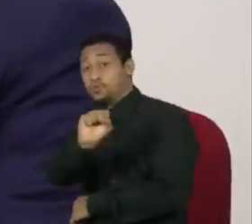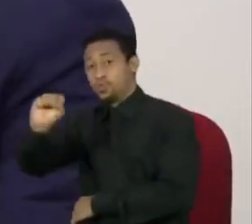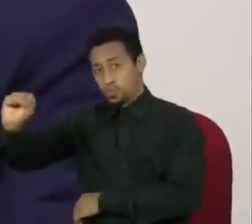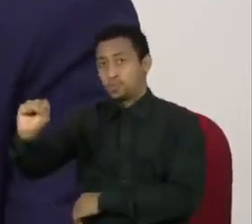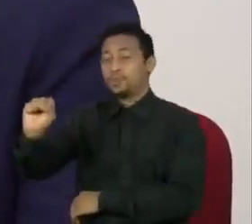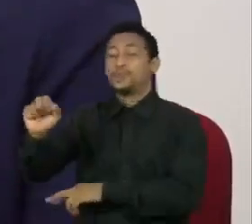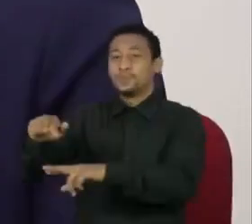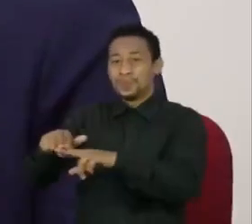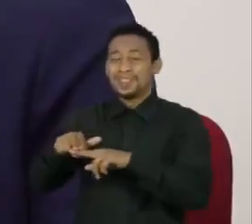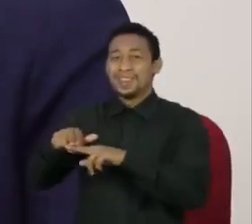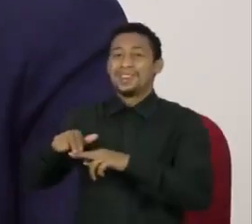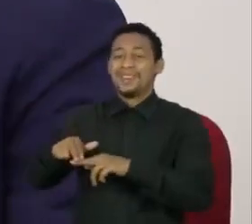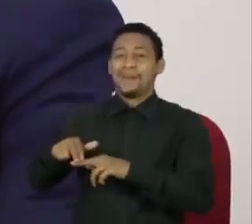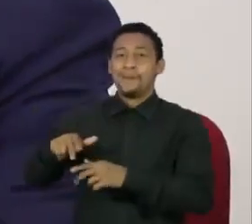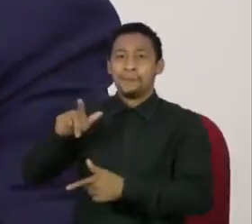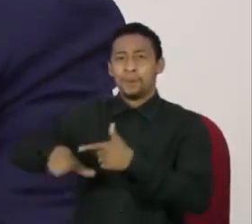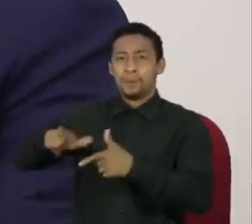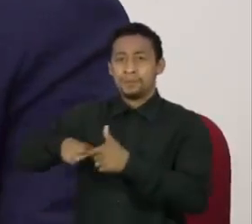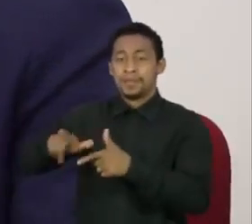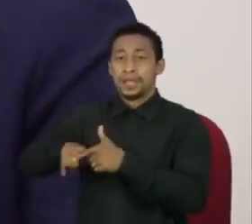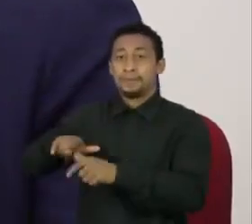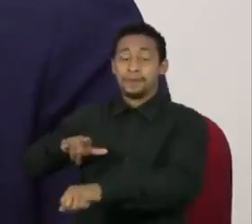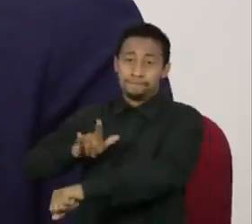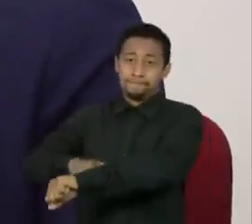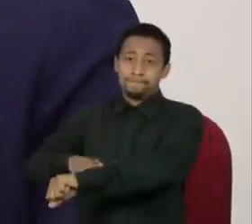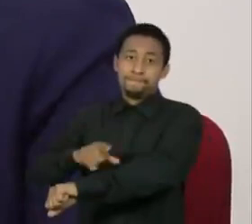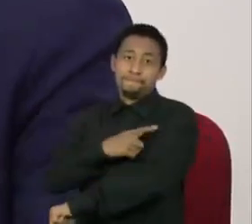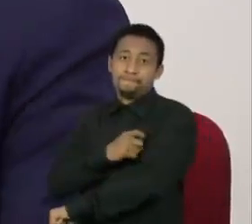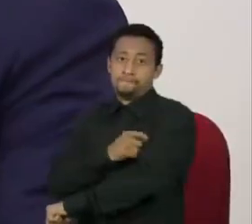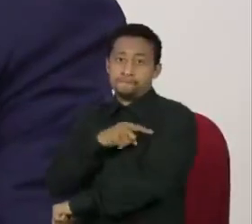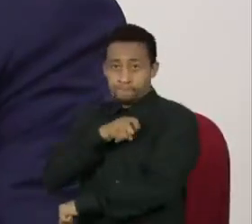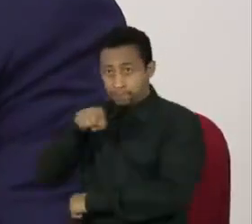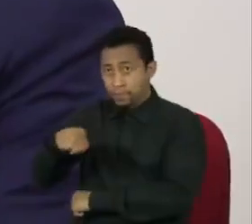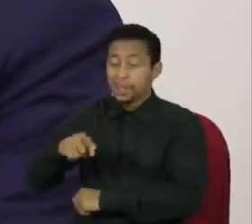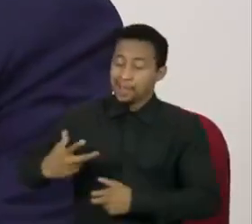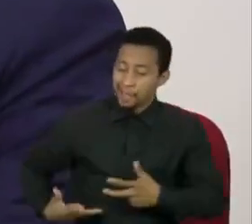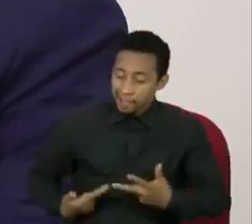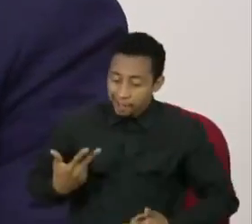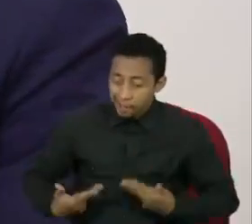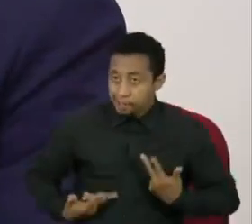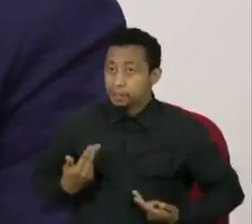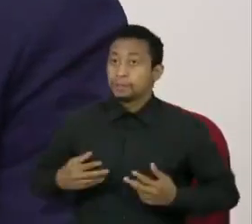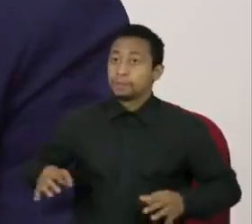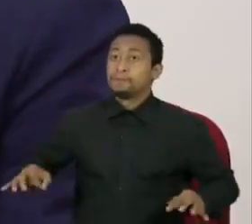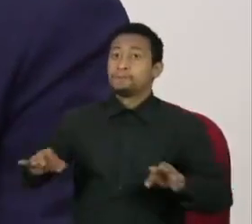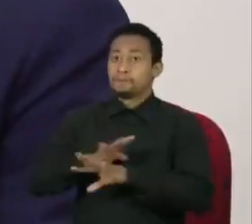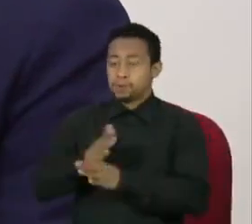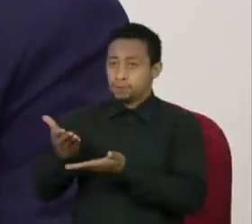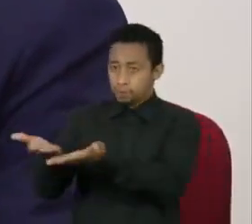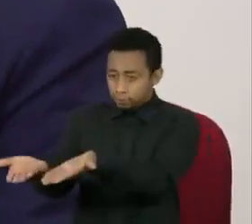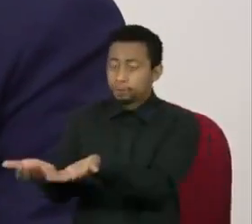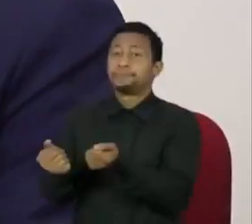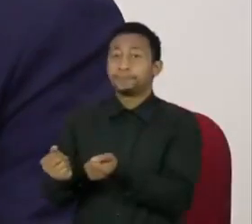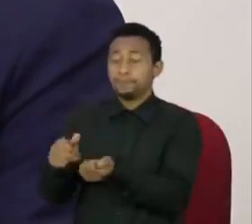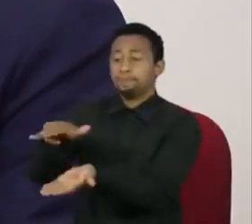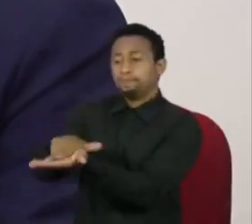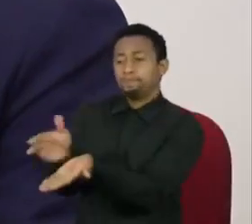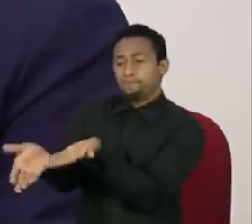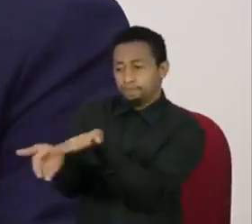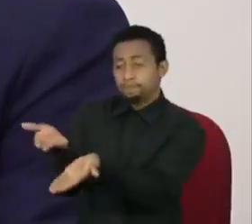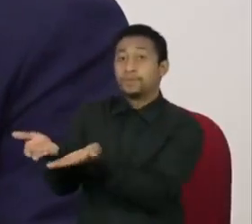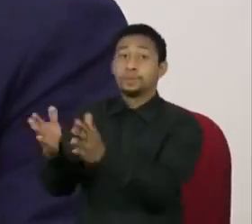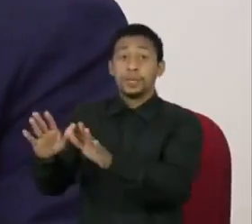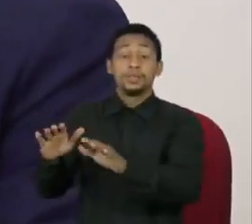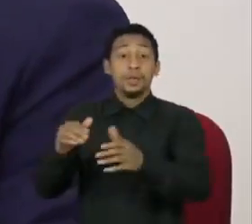para uma infecção urinária e passou por um cateterismo a defesa do executado havia solicitado a prisão domiciliar alegando que o